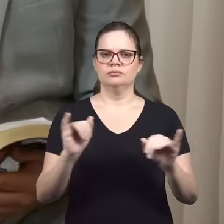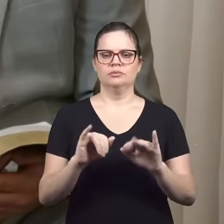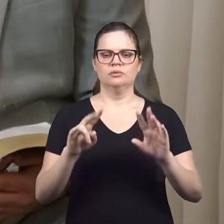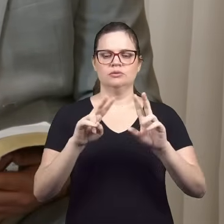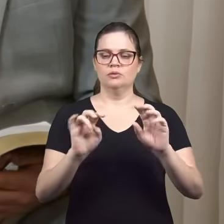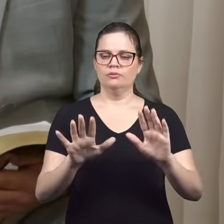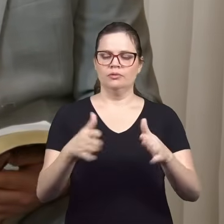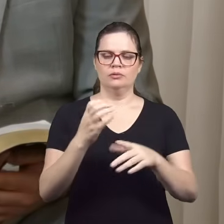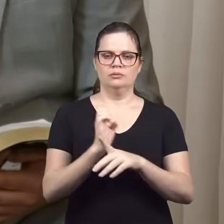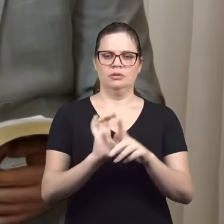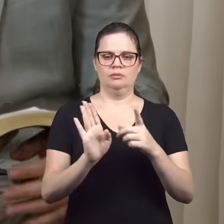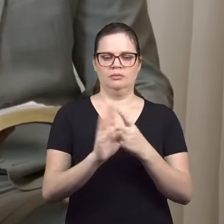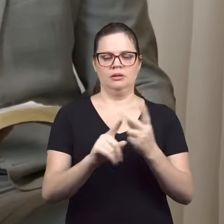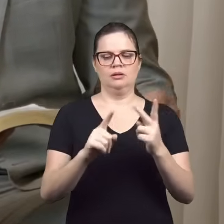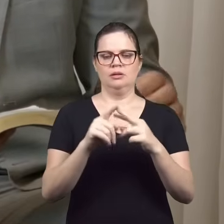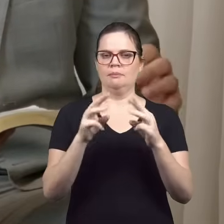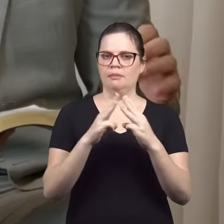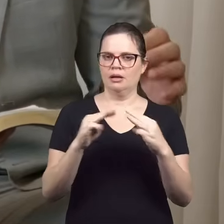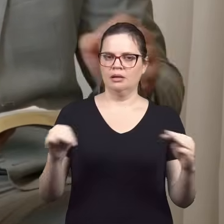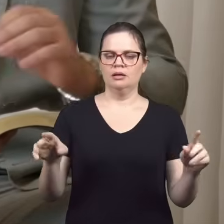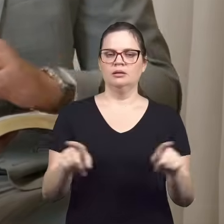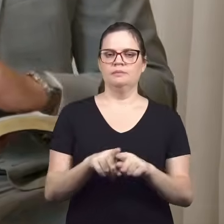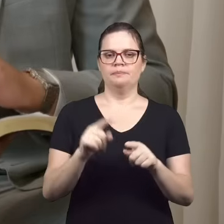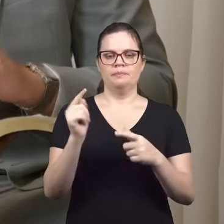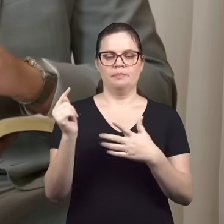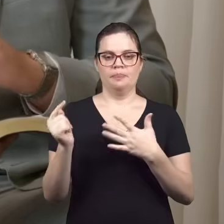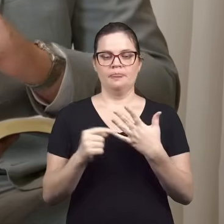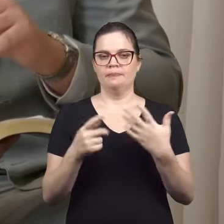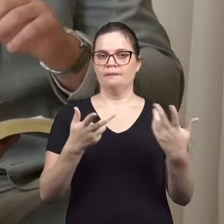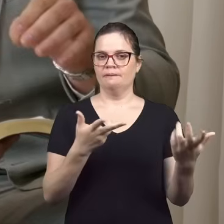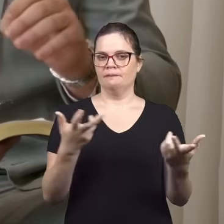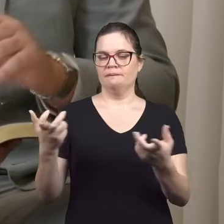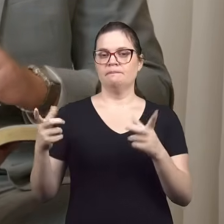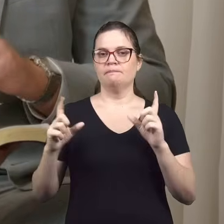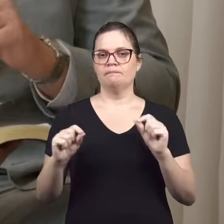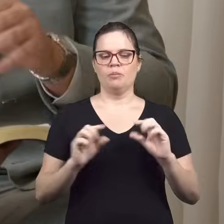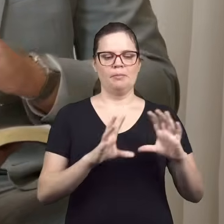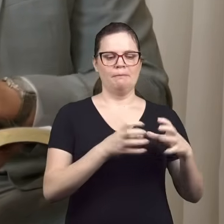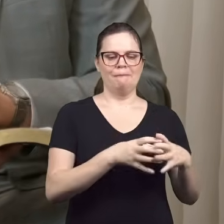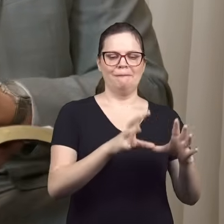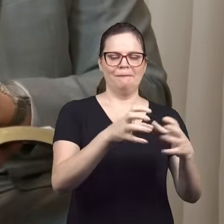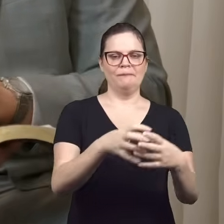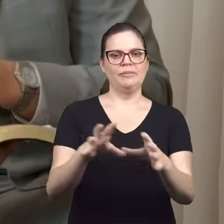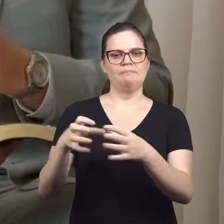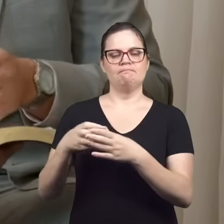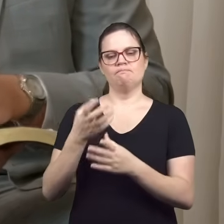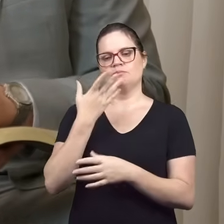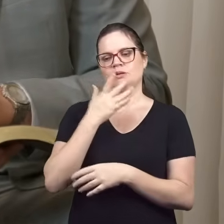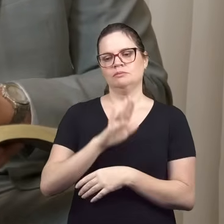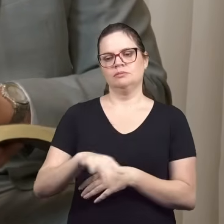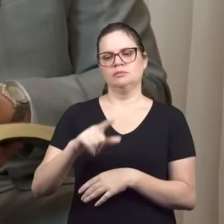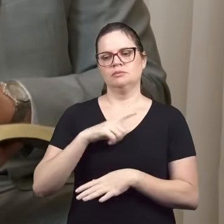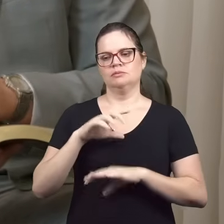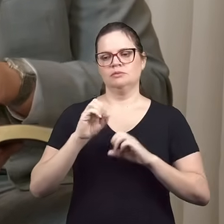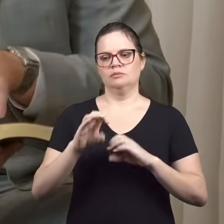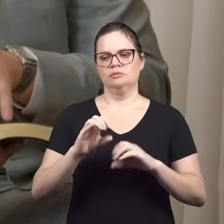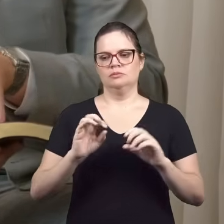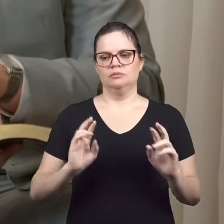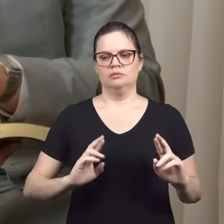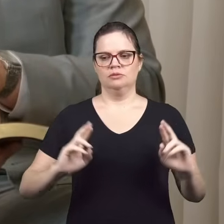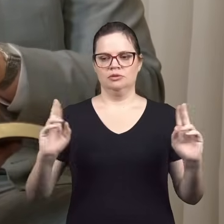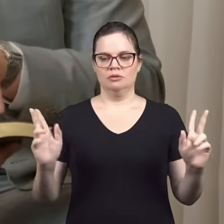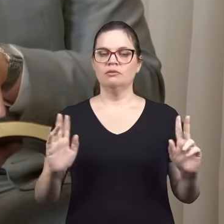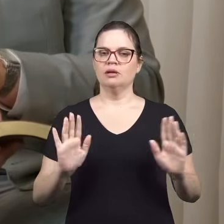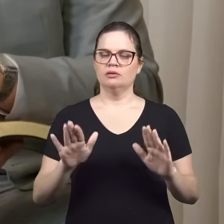ali, os ensinamentos, né? A gente vê que para cada classe de criança tem um ensino diferente, né? Tem um ensino específico, né? Então é o